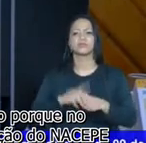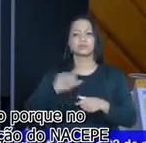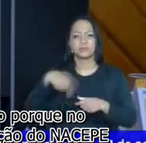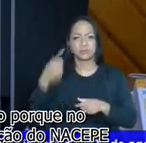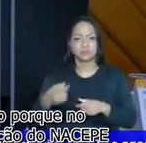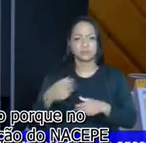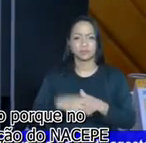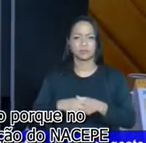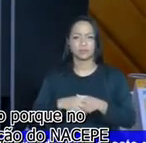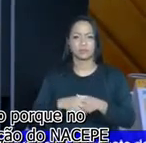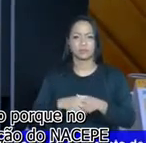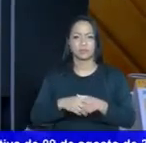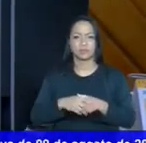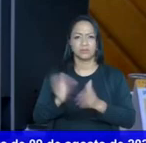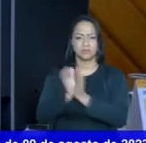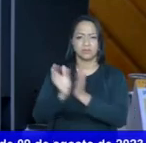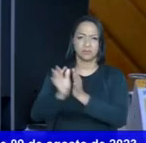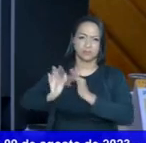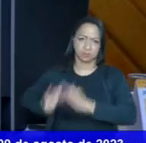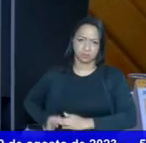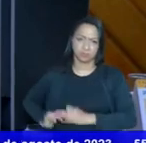a manifestação do NACEP,